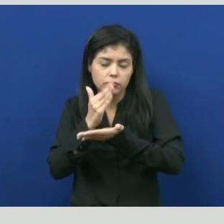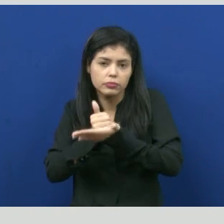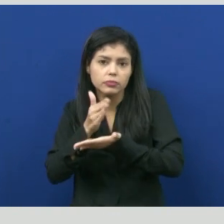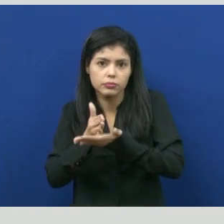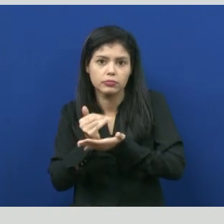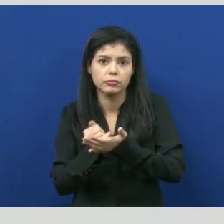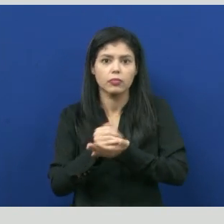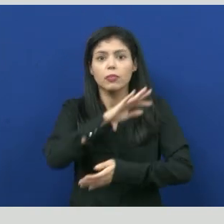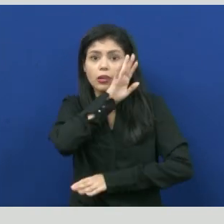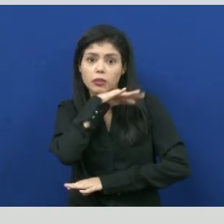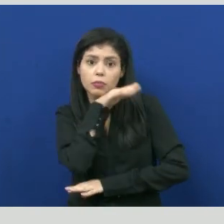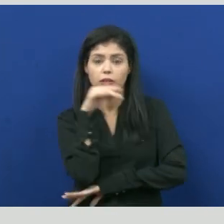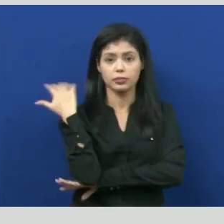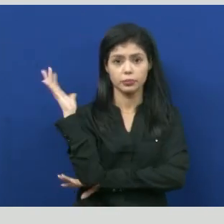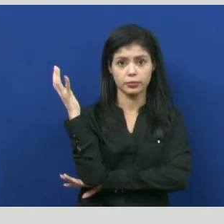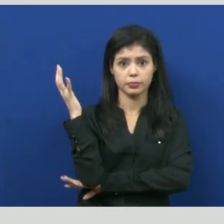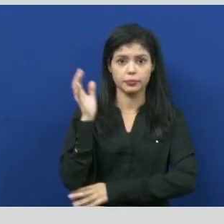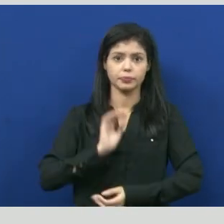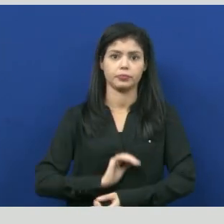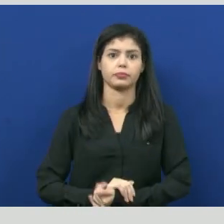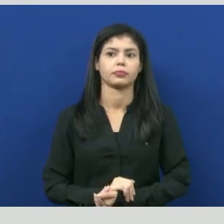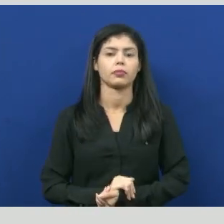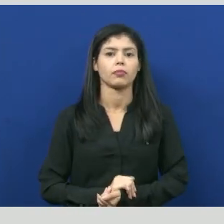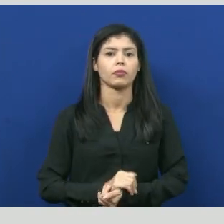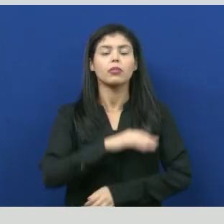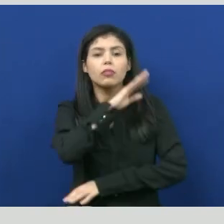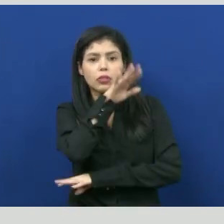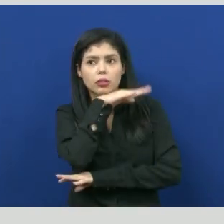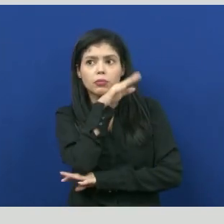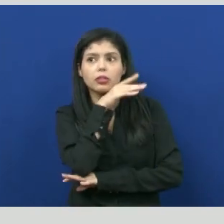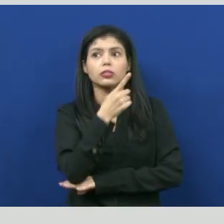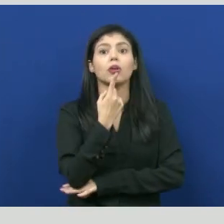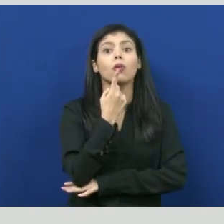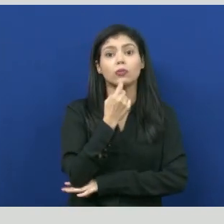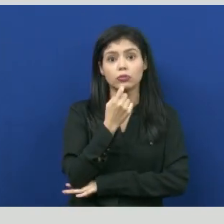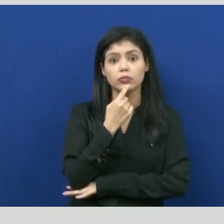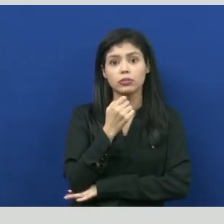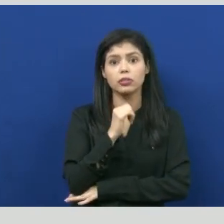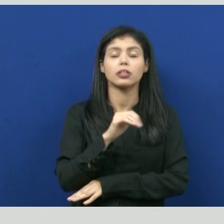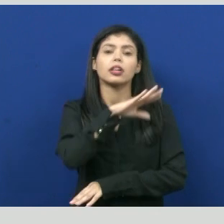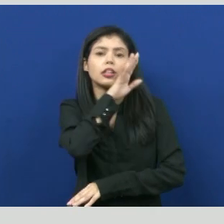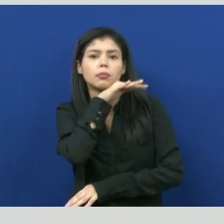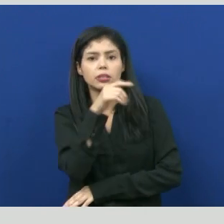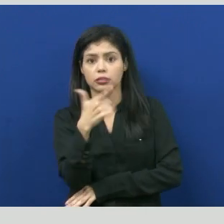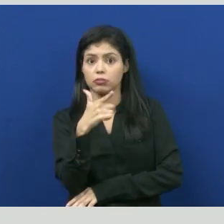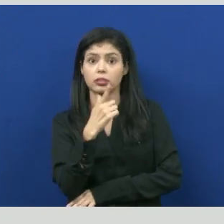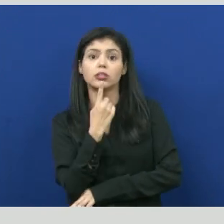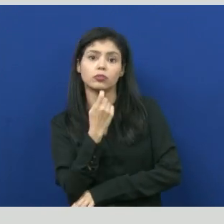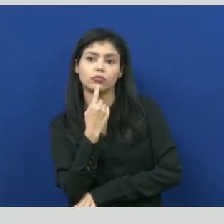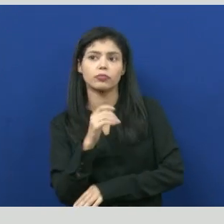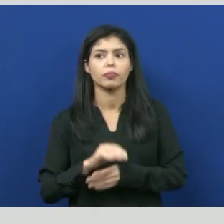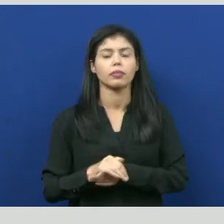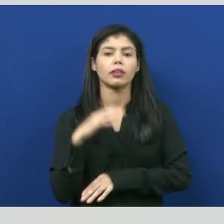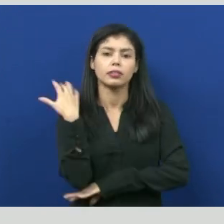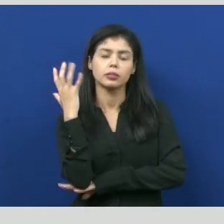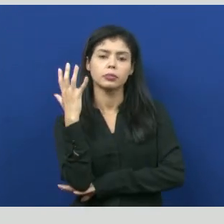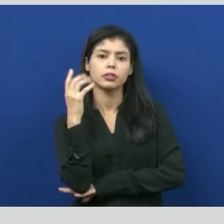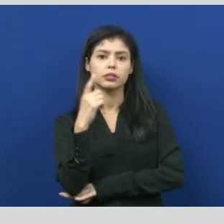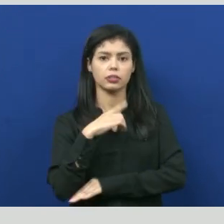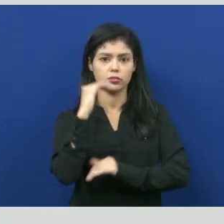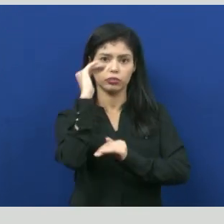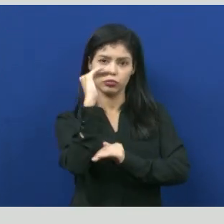divide em animais e plantas, os animais com sangue e animais sem sangue. As plantas, ele divide